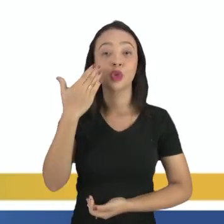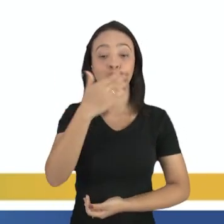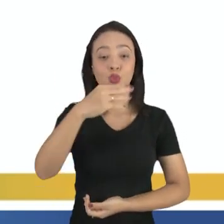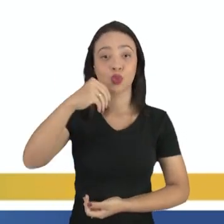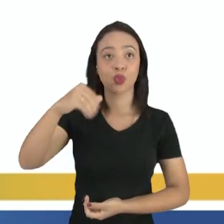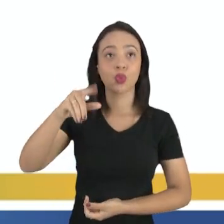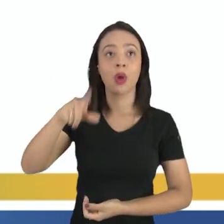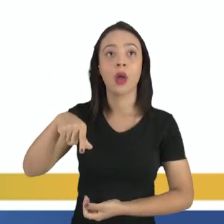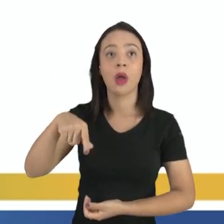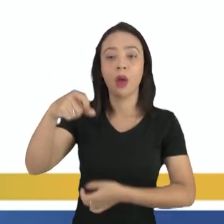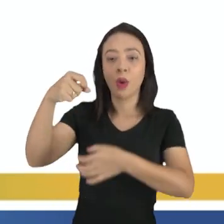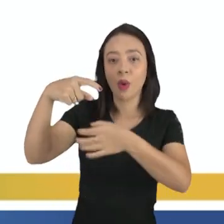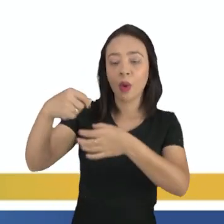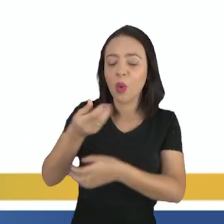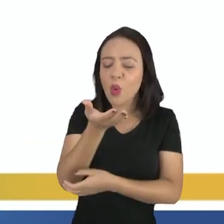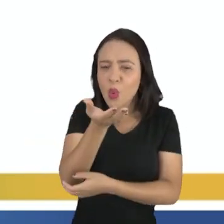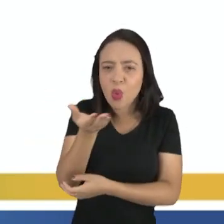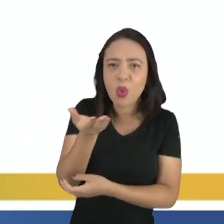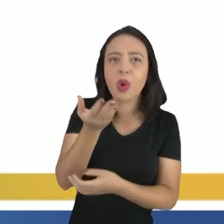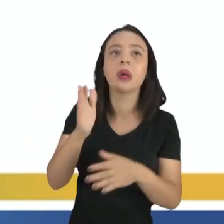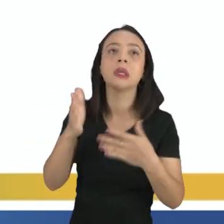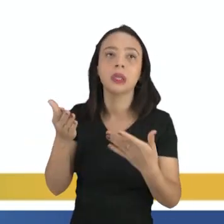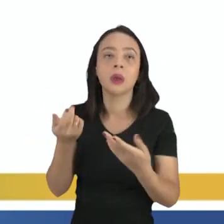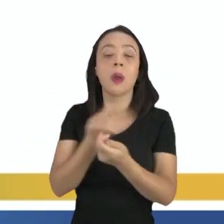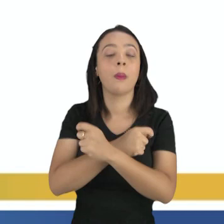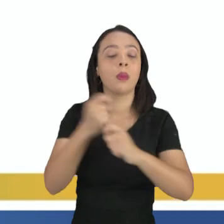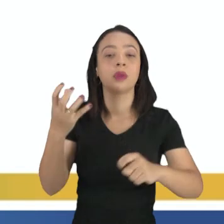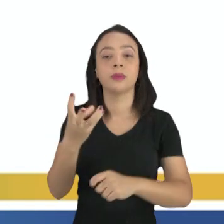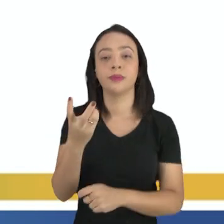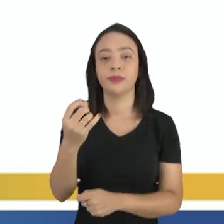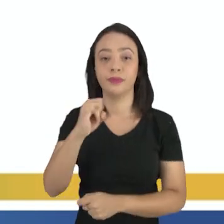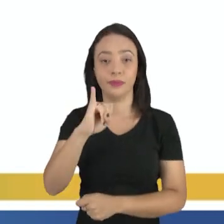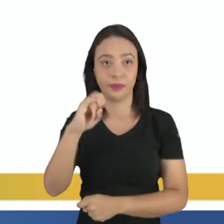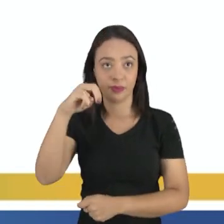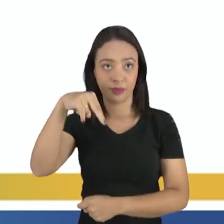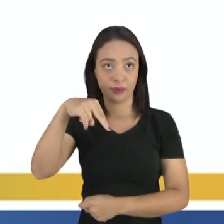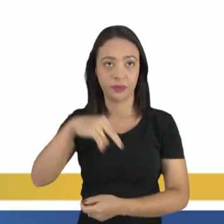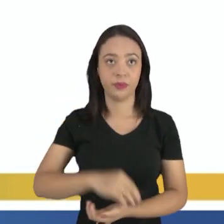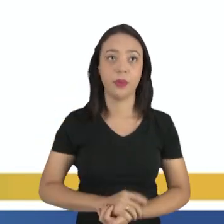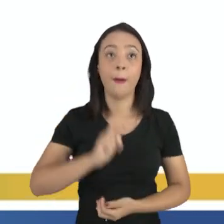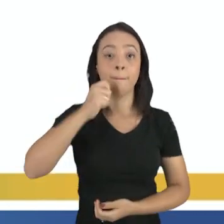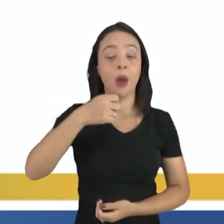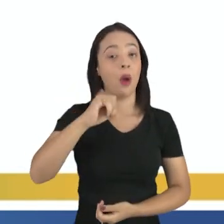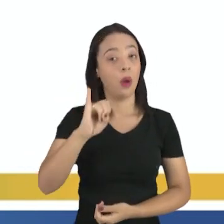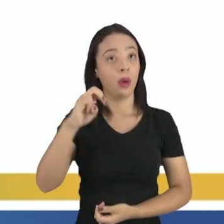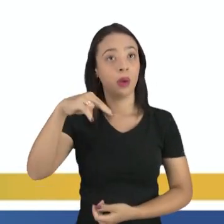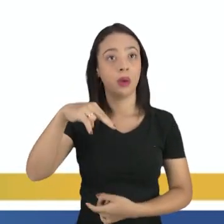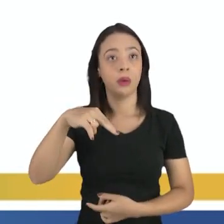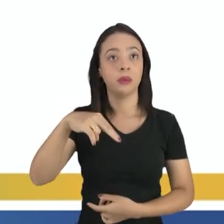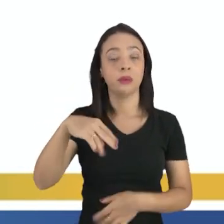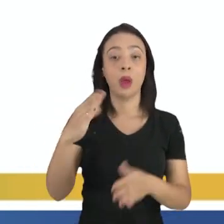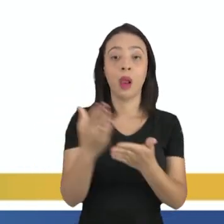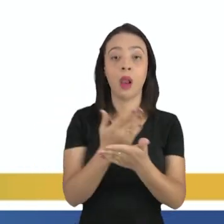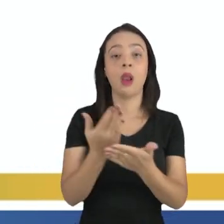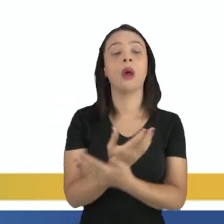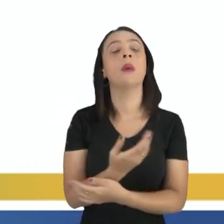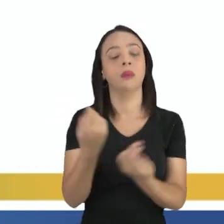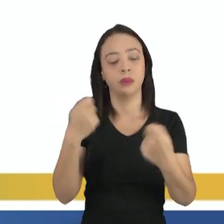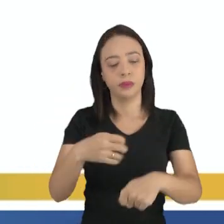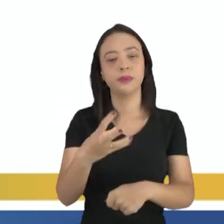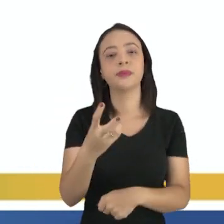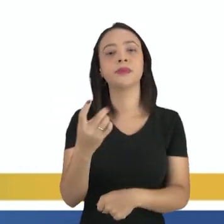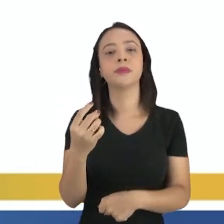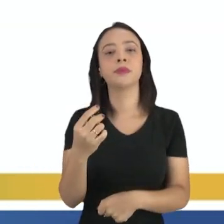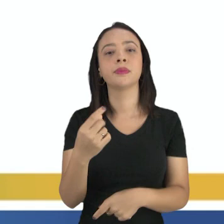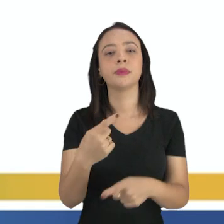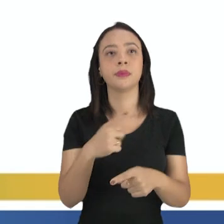um grãozinho, né? Um pozinho, incontável. Bread, incontável. E books, contável, já está com